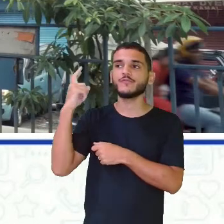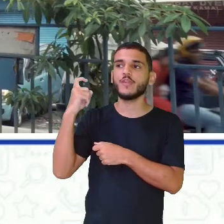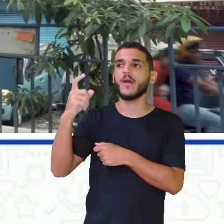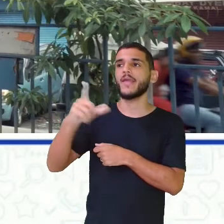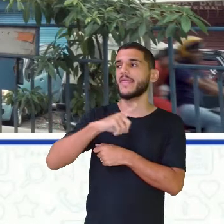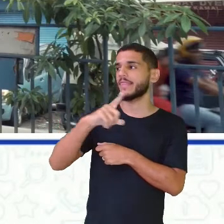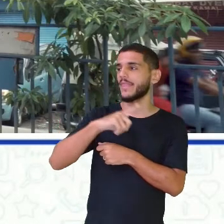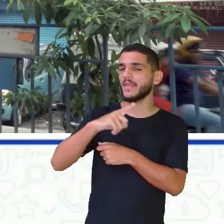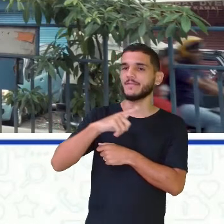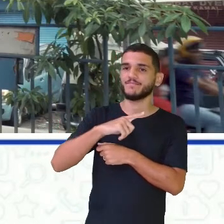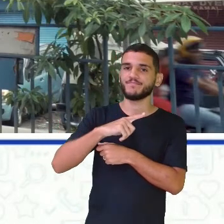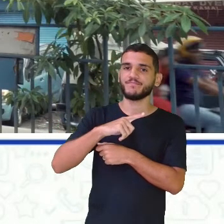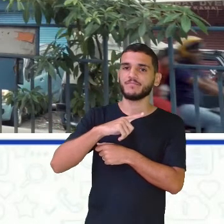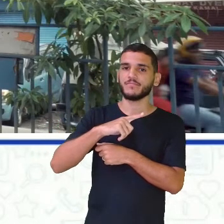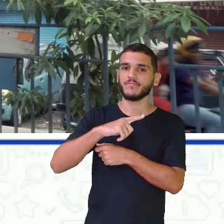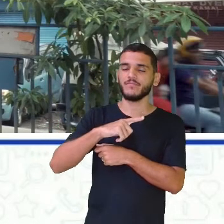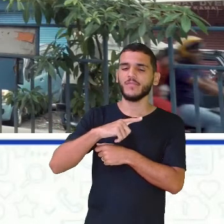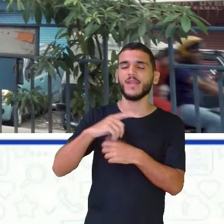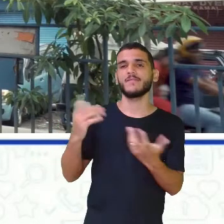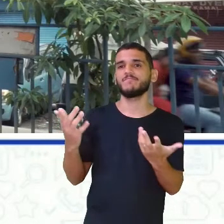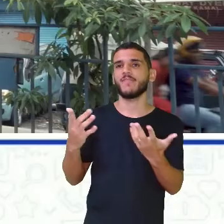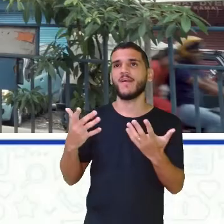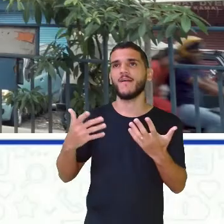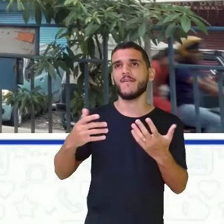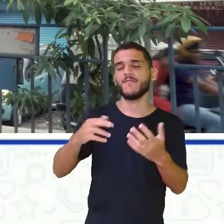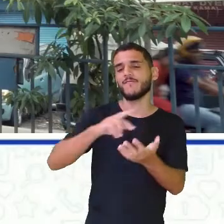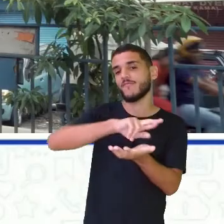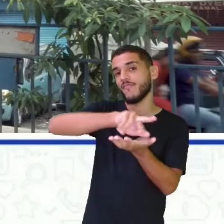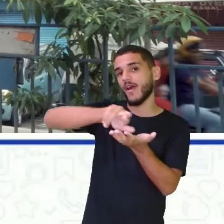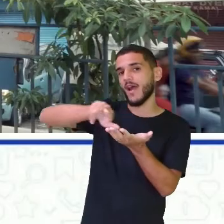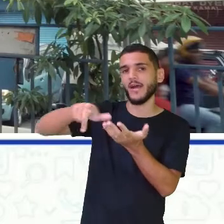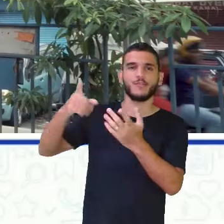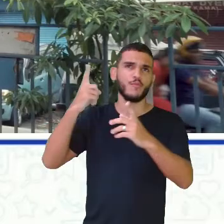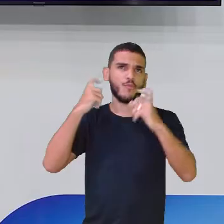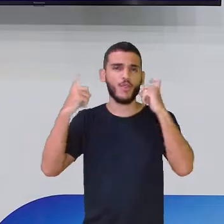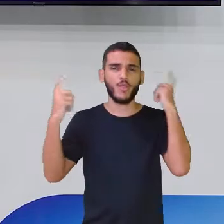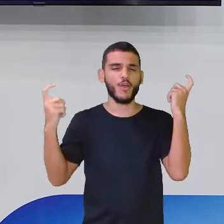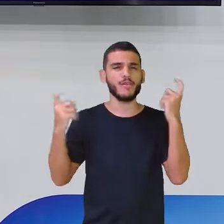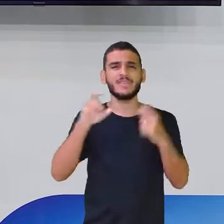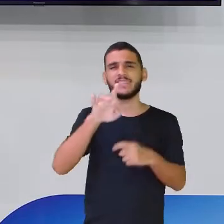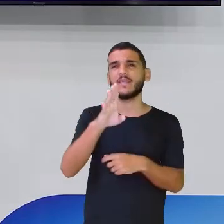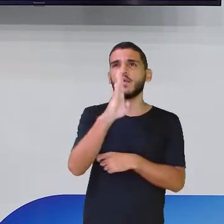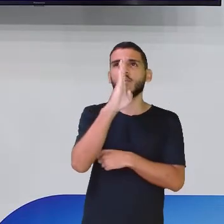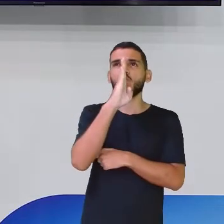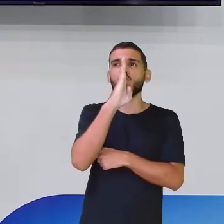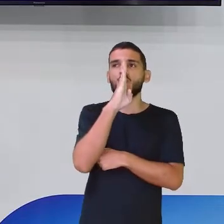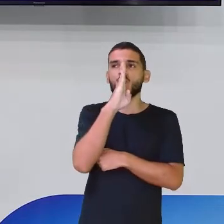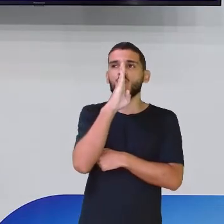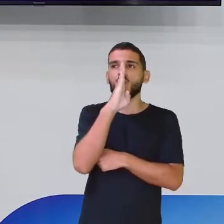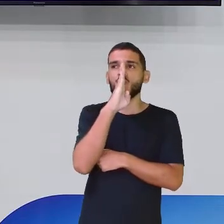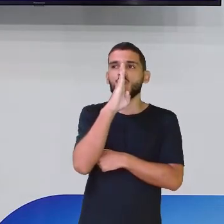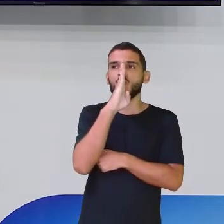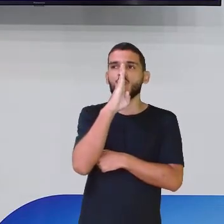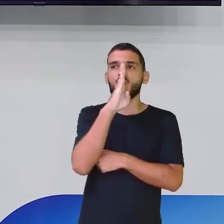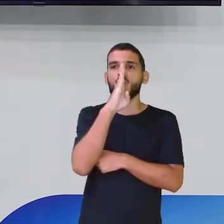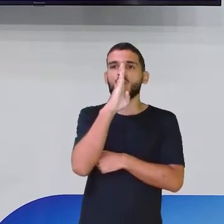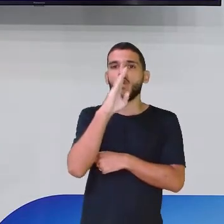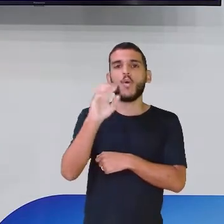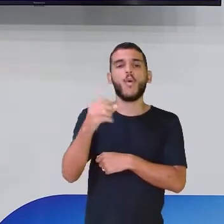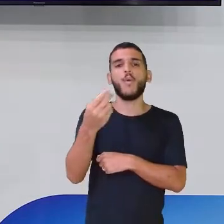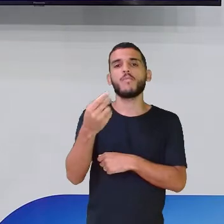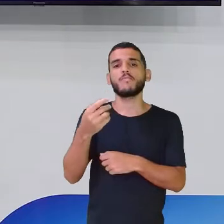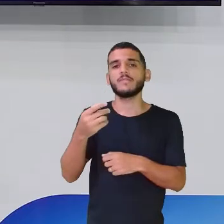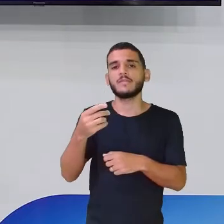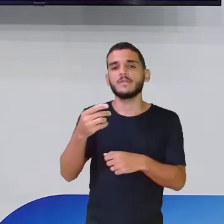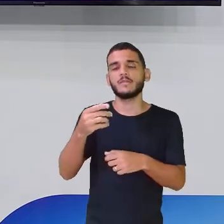diversidade, uma complexidade de sons. Se tiver um silêncio, apenas um toque, um barulho, a gente